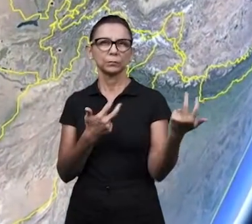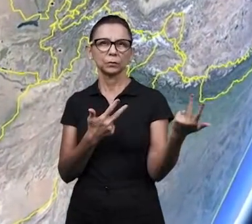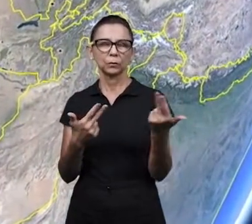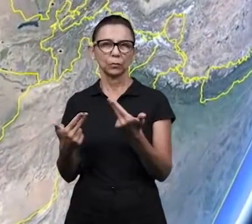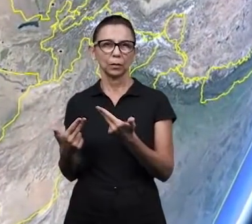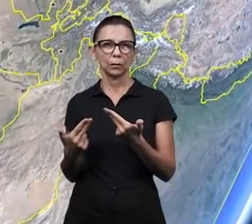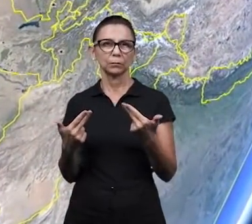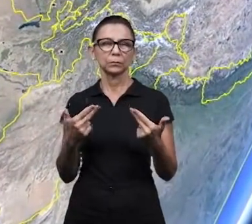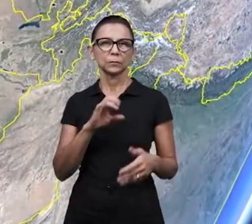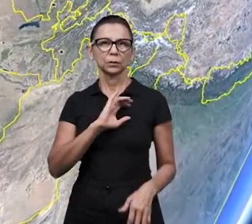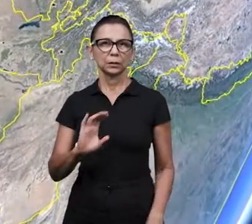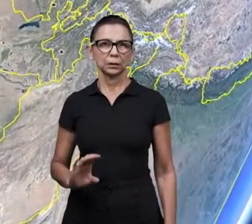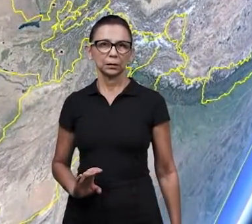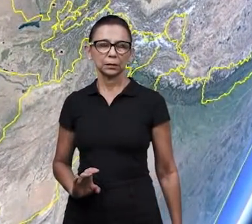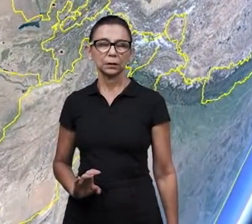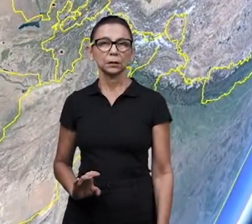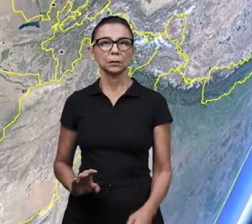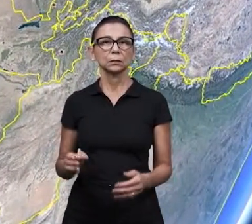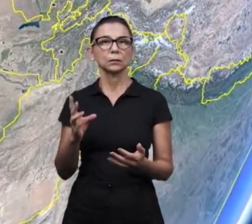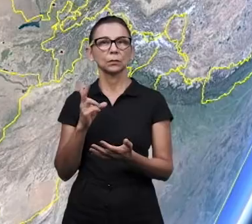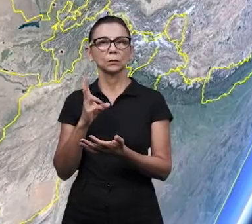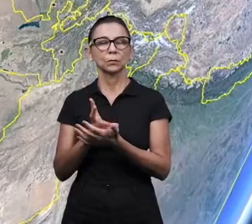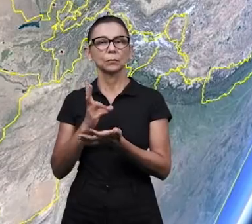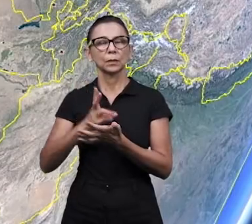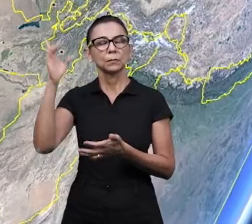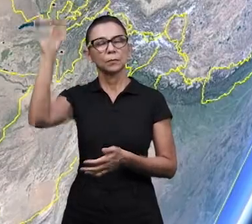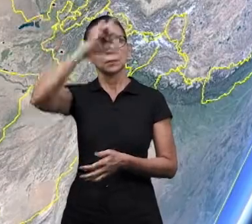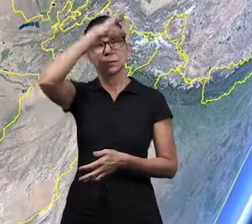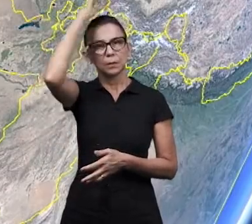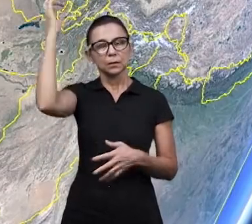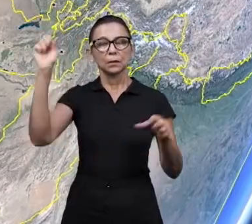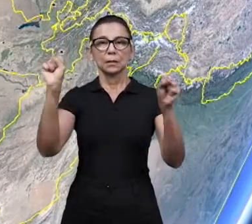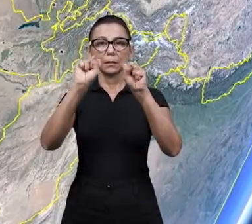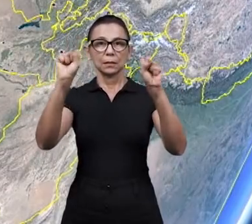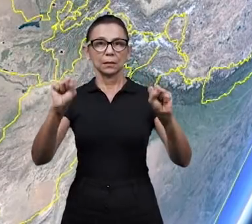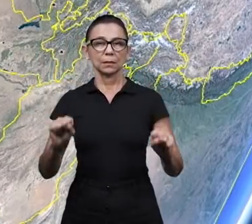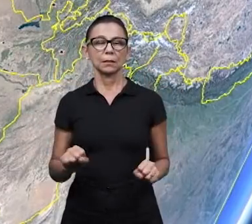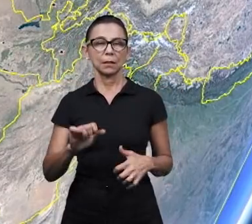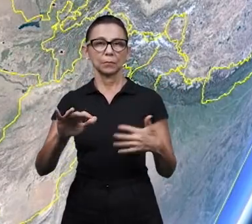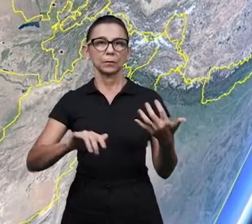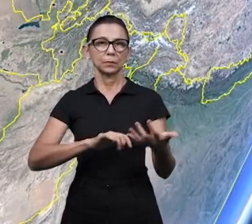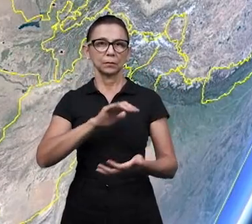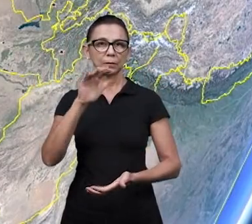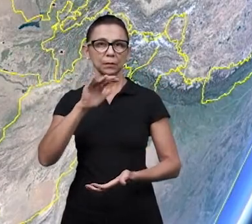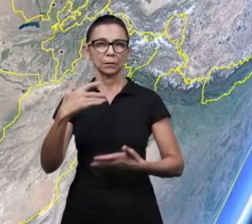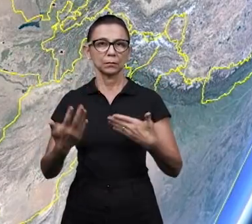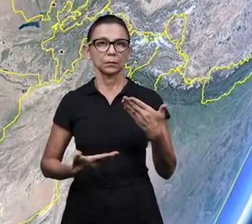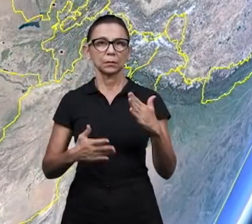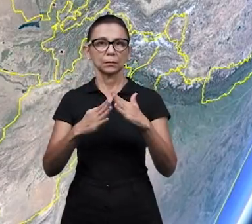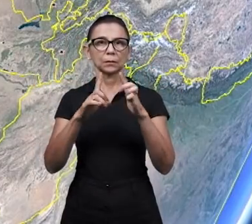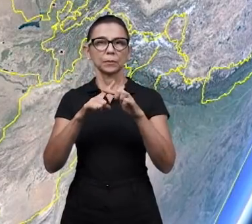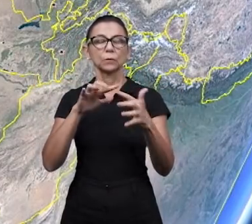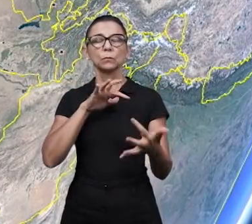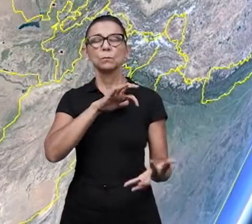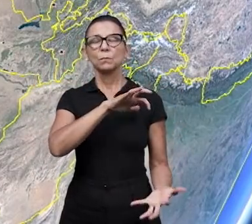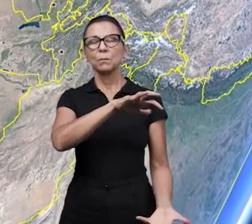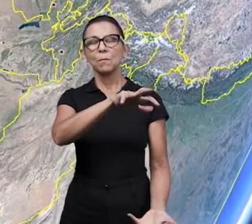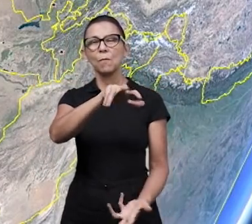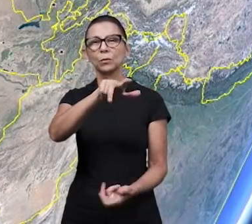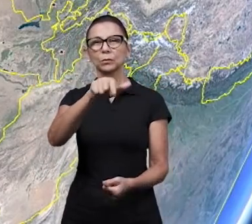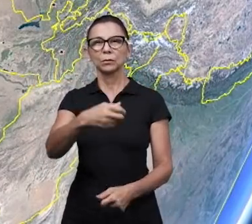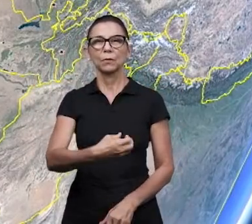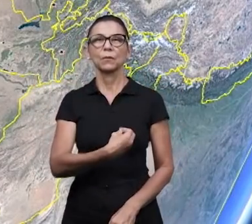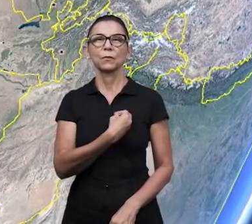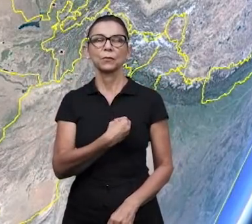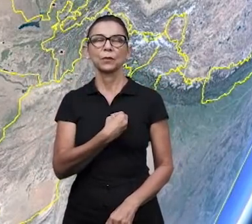espírito. Através do sistema de transmissão, os membros da Igreja Cristã Maranata de todo o planeta vivem